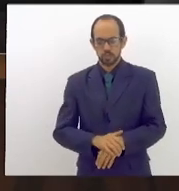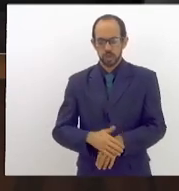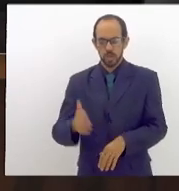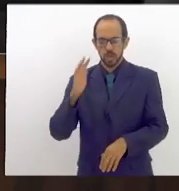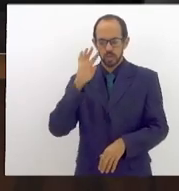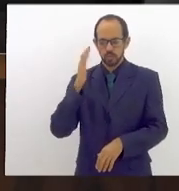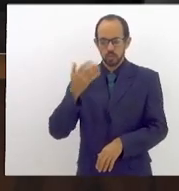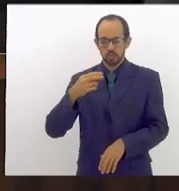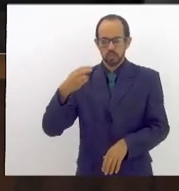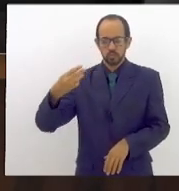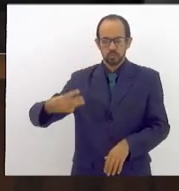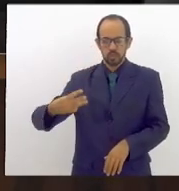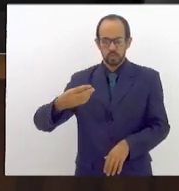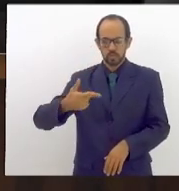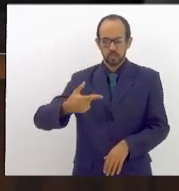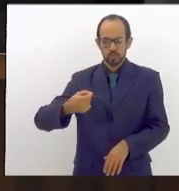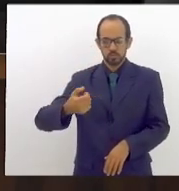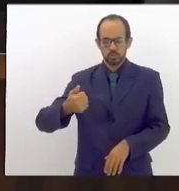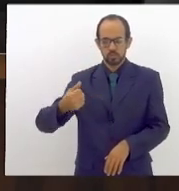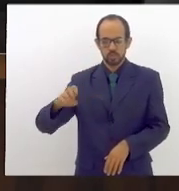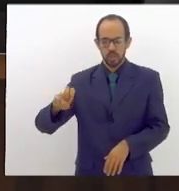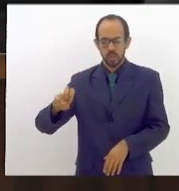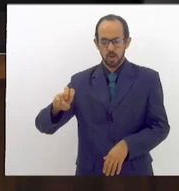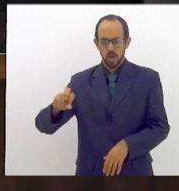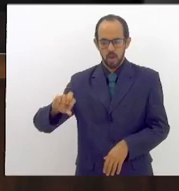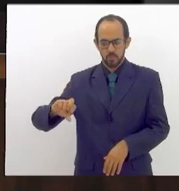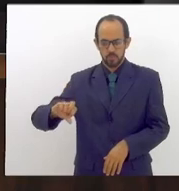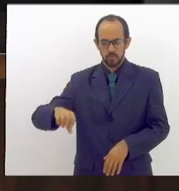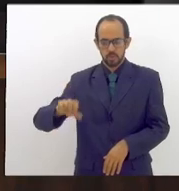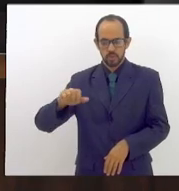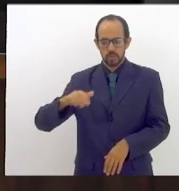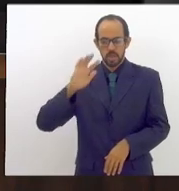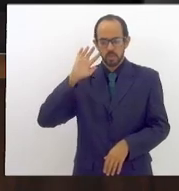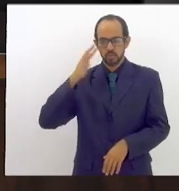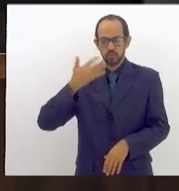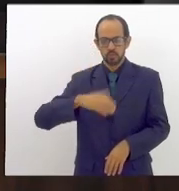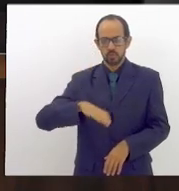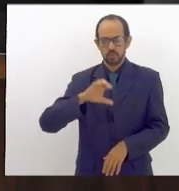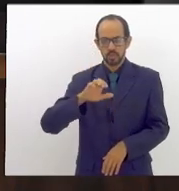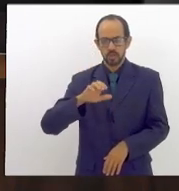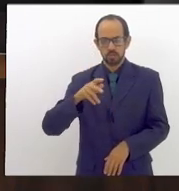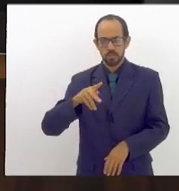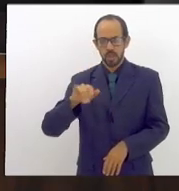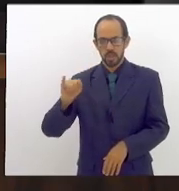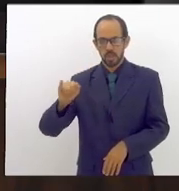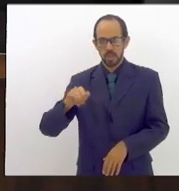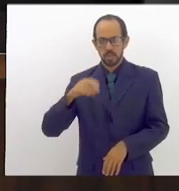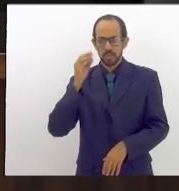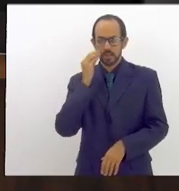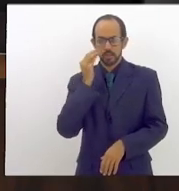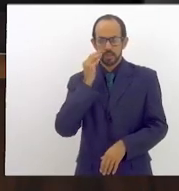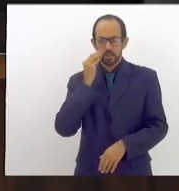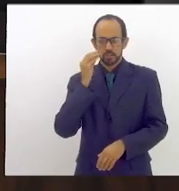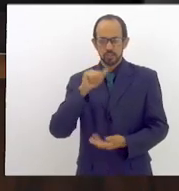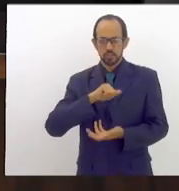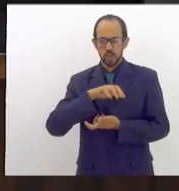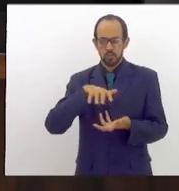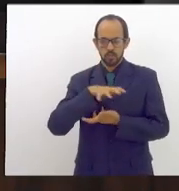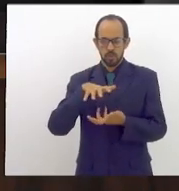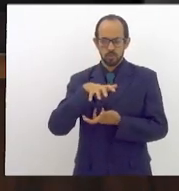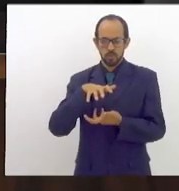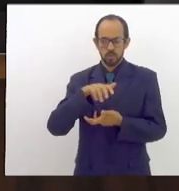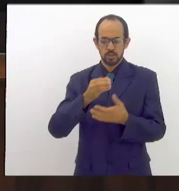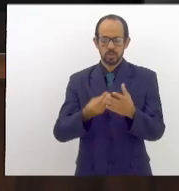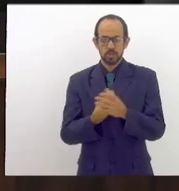3 de 19 que a prova o relatório final é as conclusões da comissão parlamentar de Kelly destinada a investigar tentativa de reforma de previdência onerando